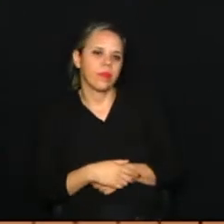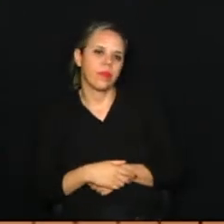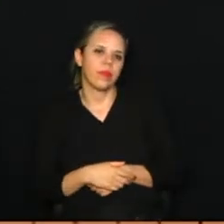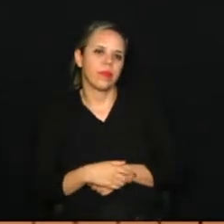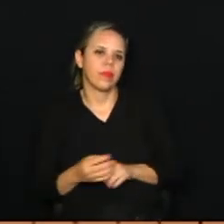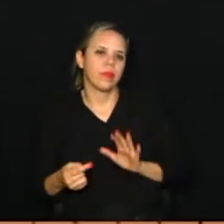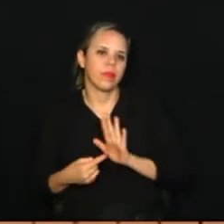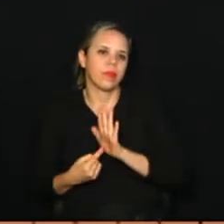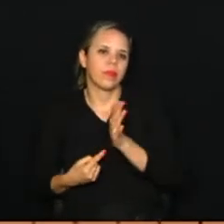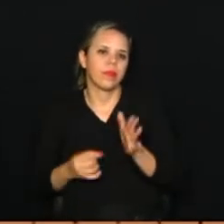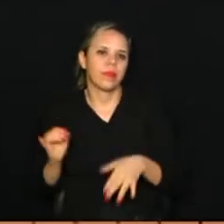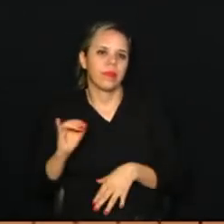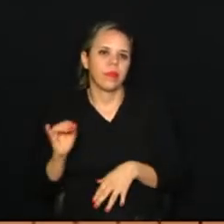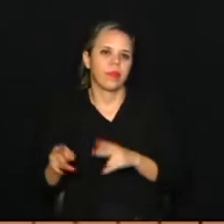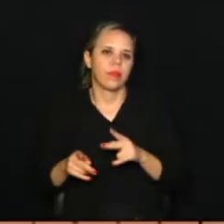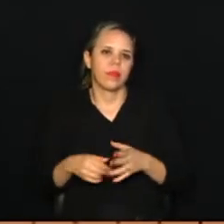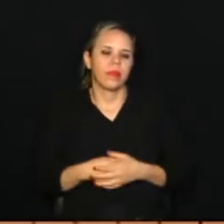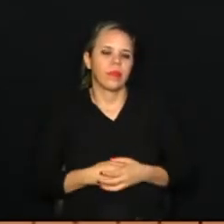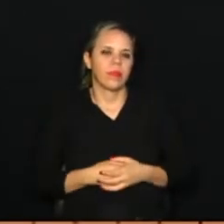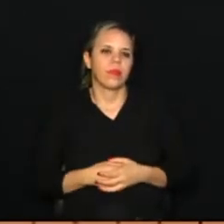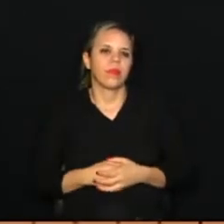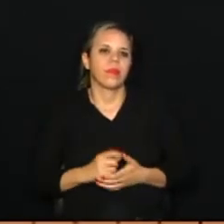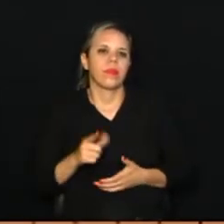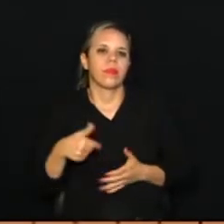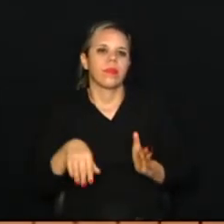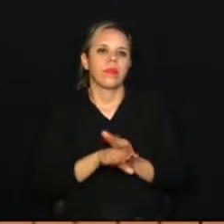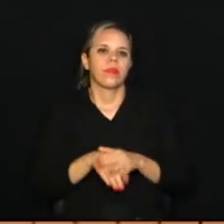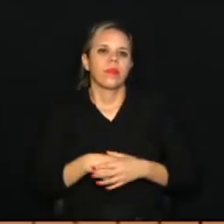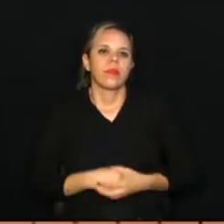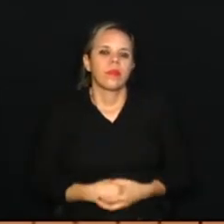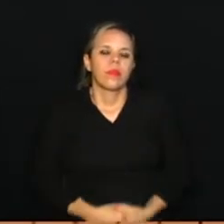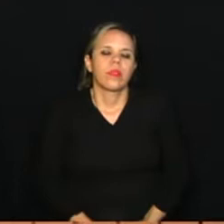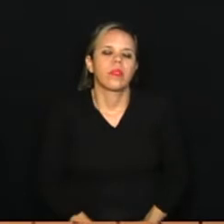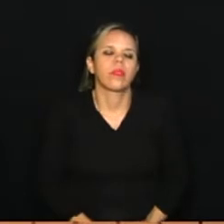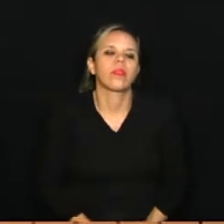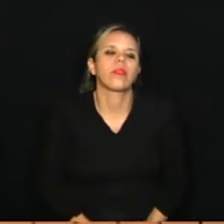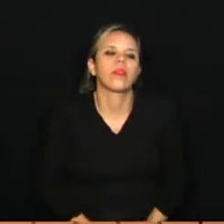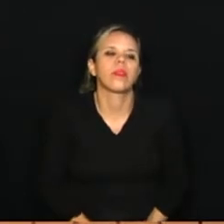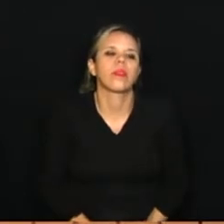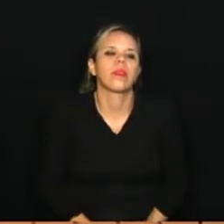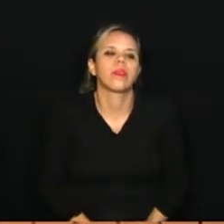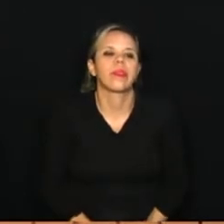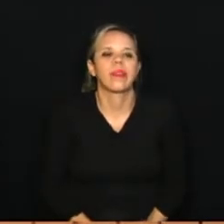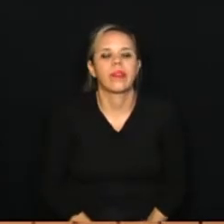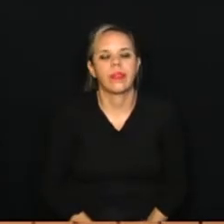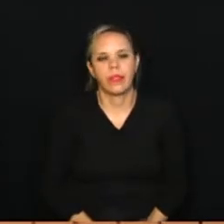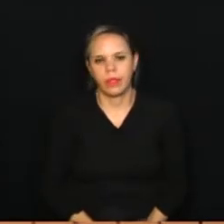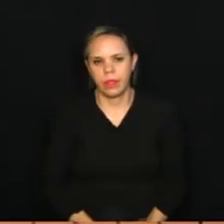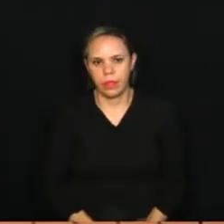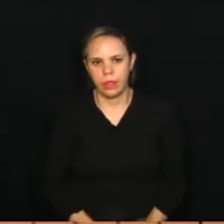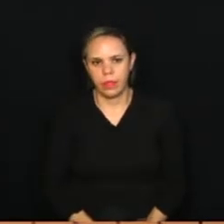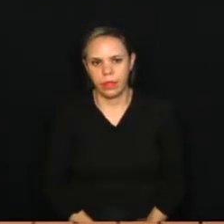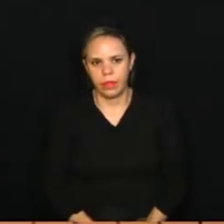apresentar aqui, falar um oi para o pessoal. Ele chegou depois, né? A palavra aí, Arnaldo, por favor.